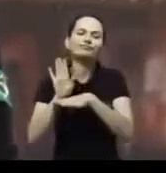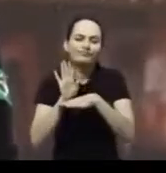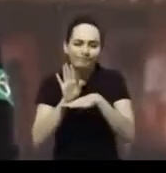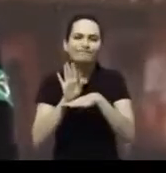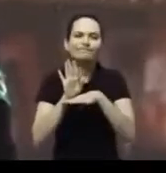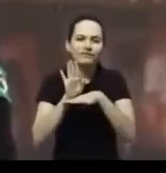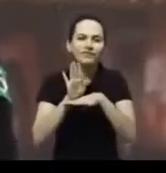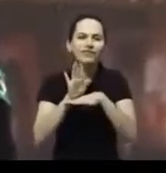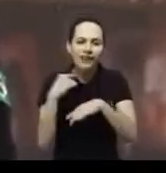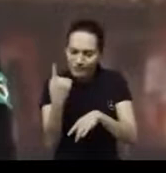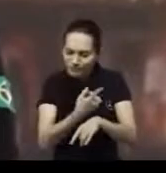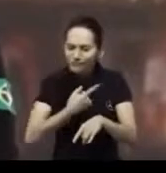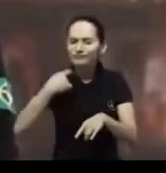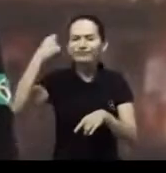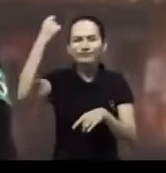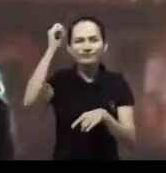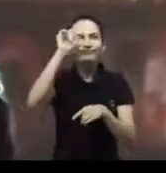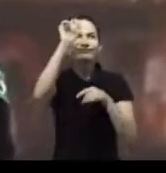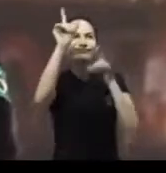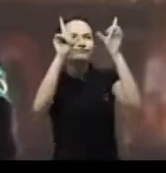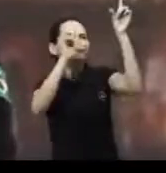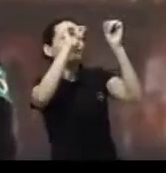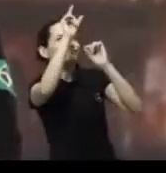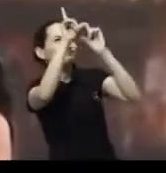a nossa estrela